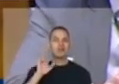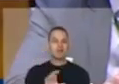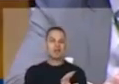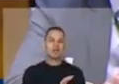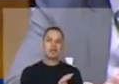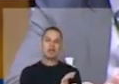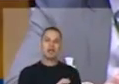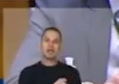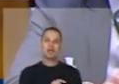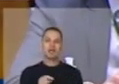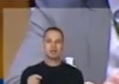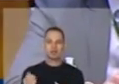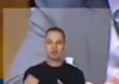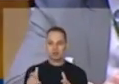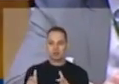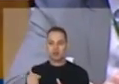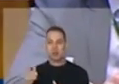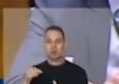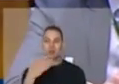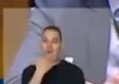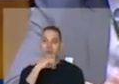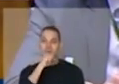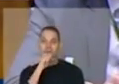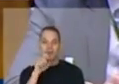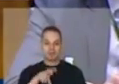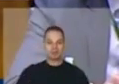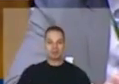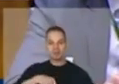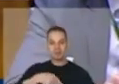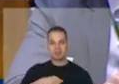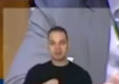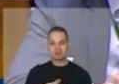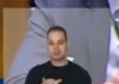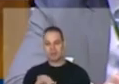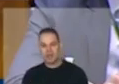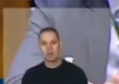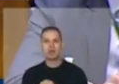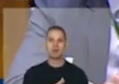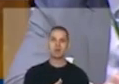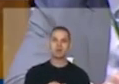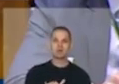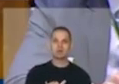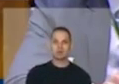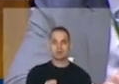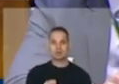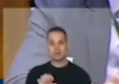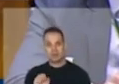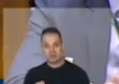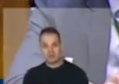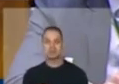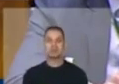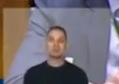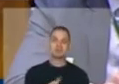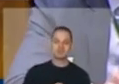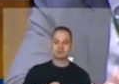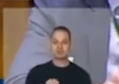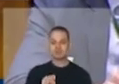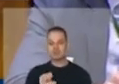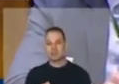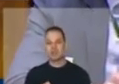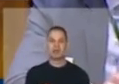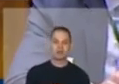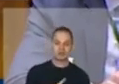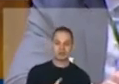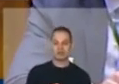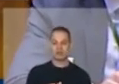Constituição e aqui ficava meu pai, Mário Covas, Ulisses Guimarães, Zé Serra, Delfim Neto,